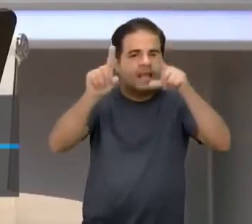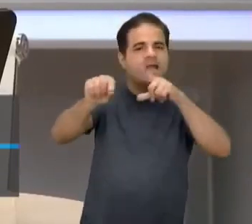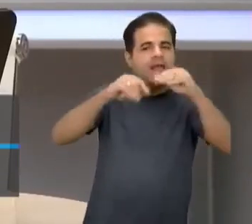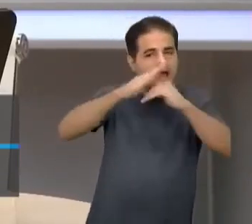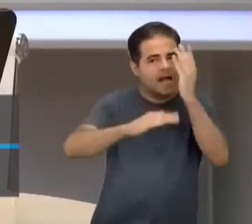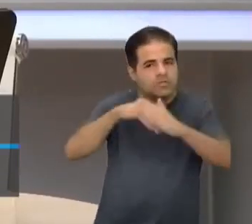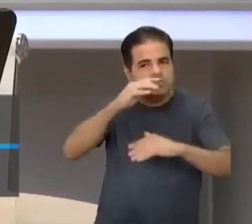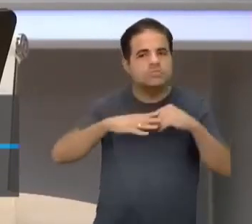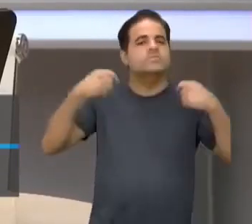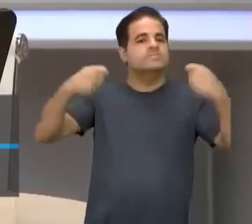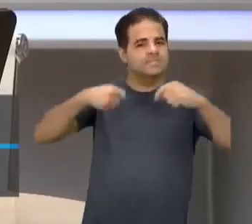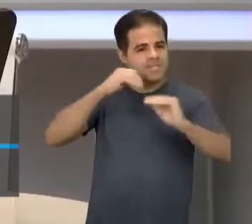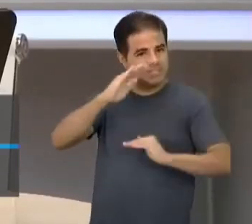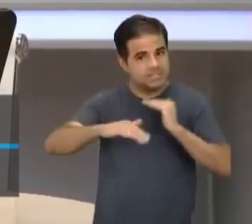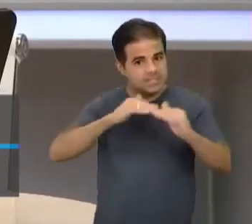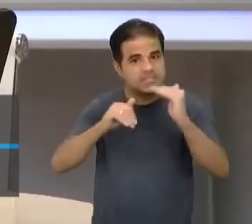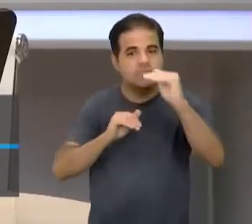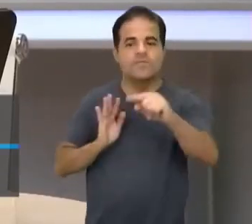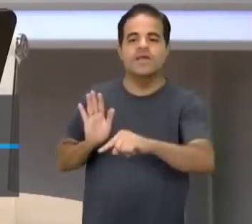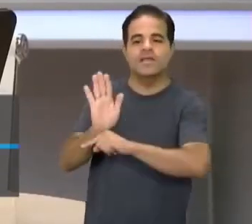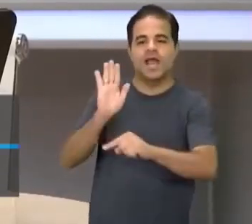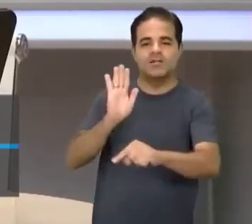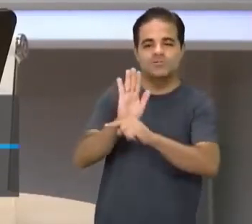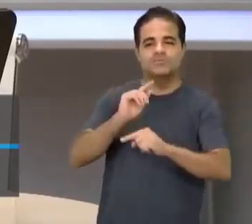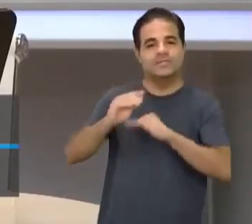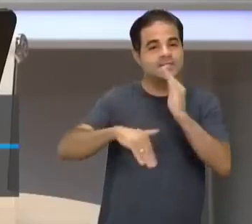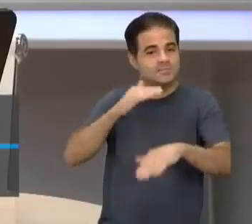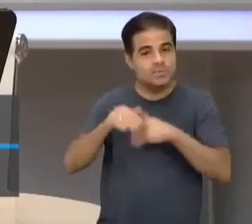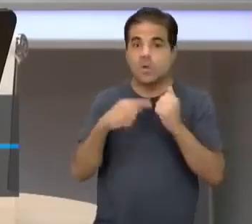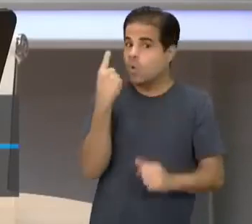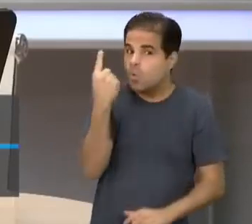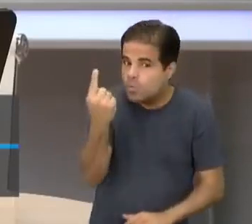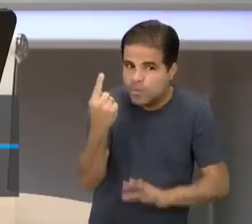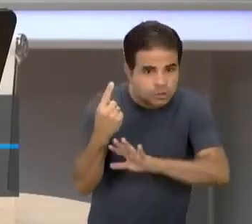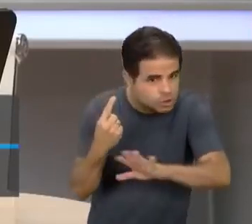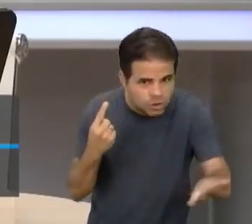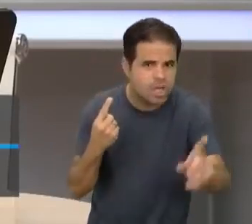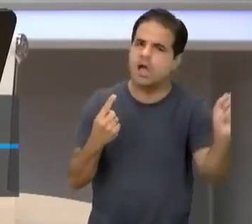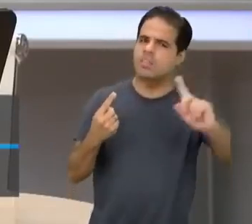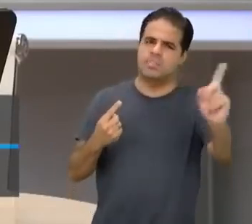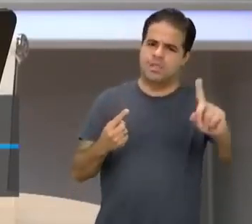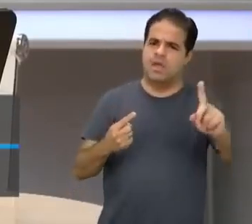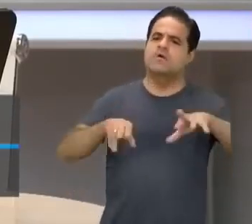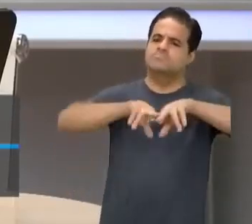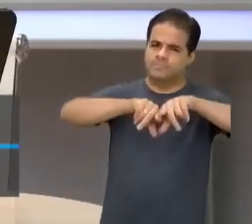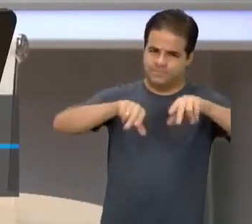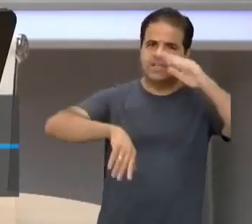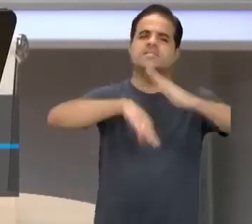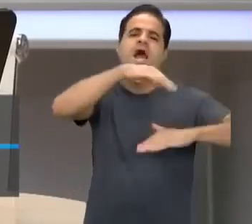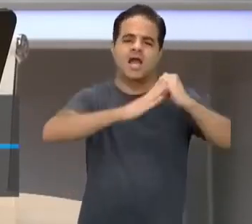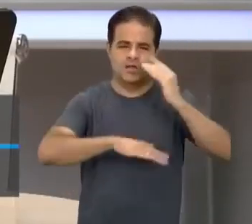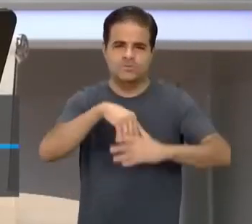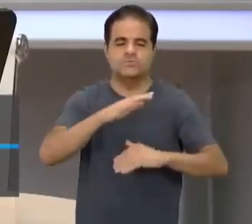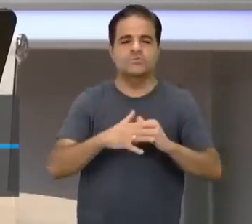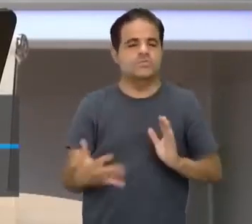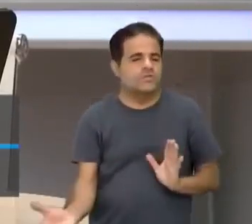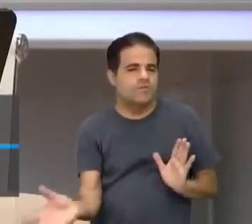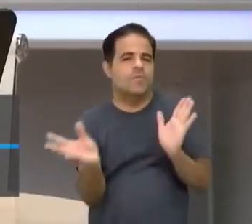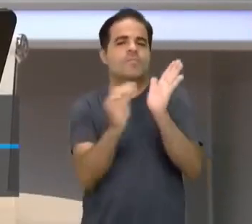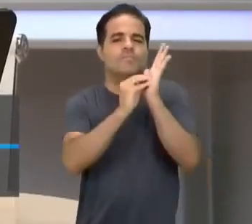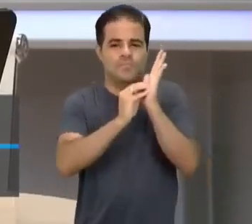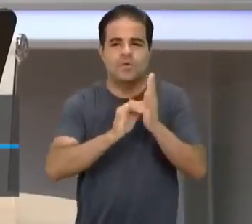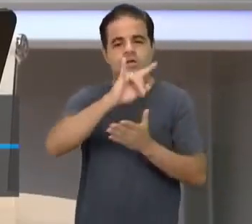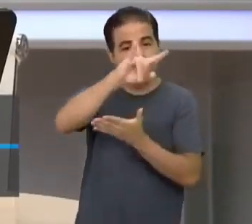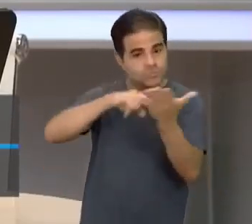tem que desenvolver que ajudam aí nesse processo, não é apenas uma, tá? Eu vou colocar a definição correta aí que a gente tem